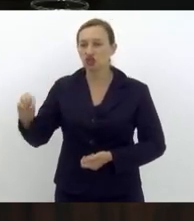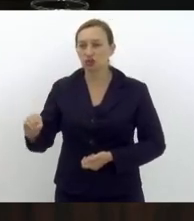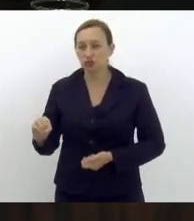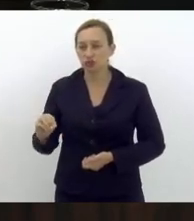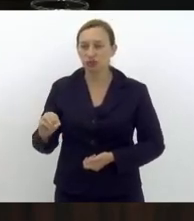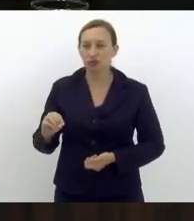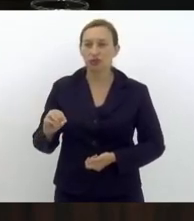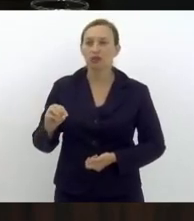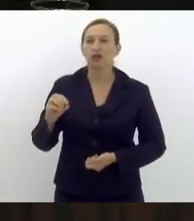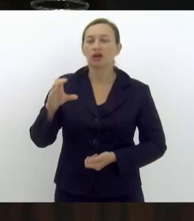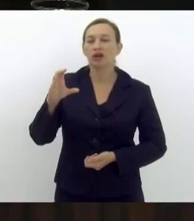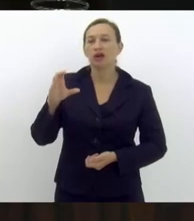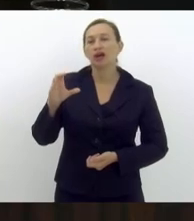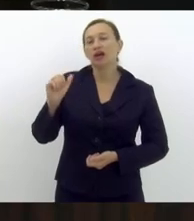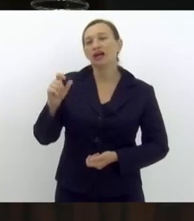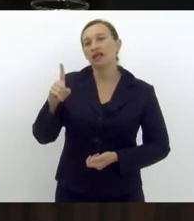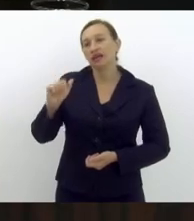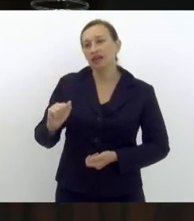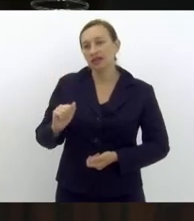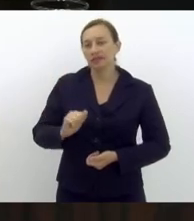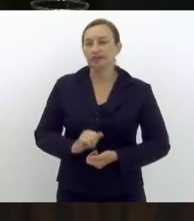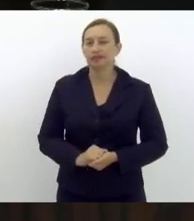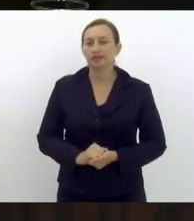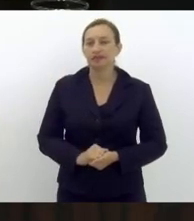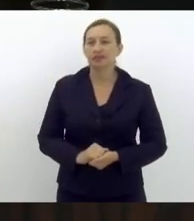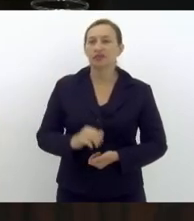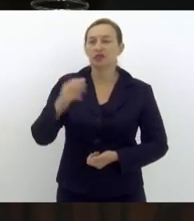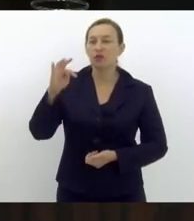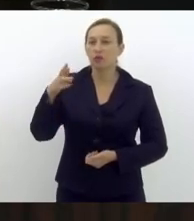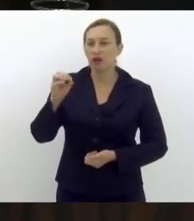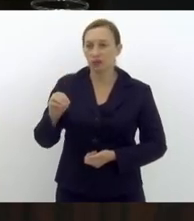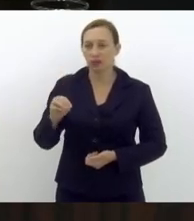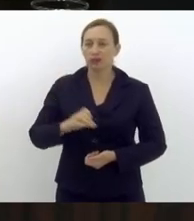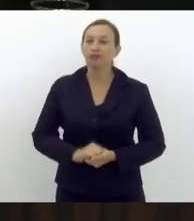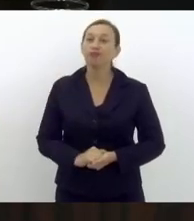Márcio Canela, Márcio Galberto,